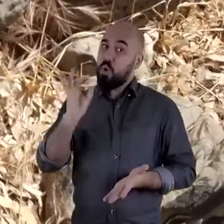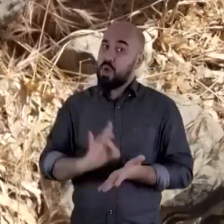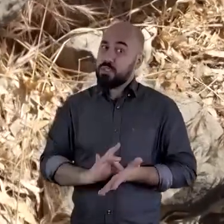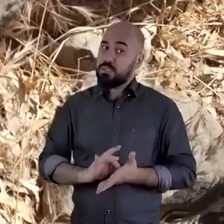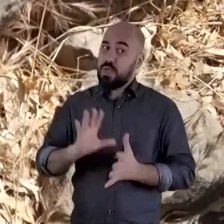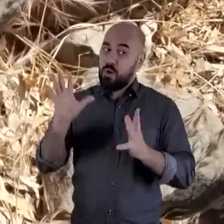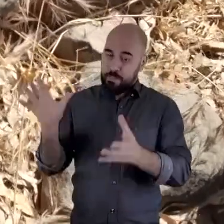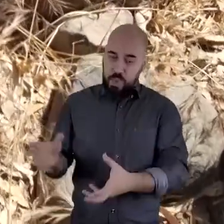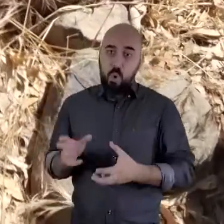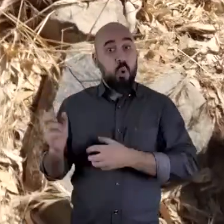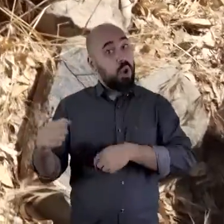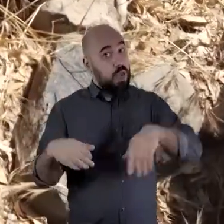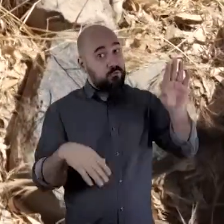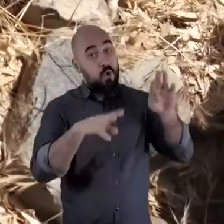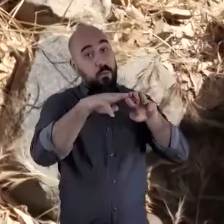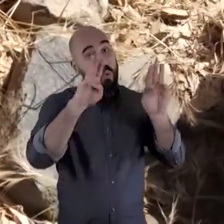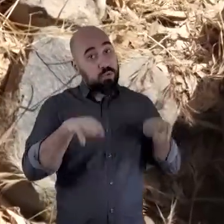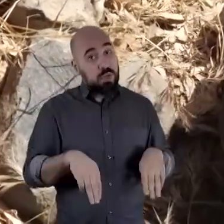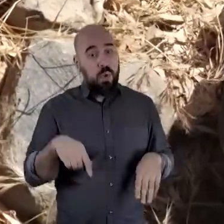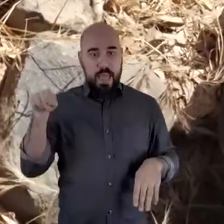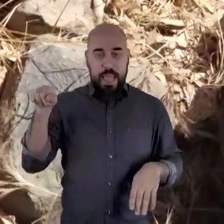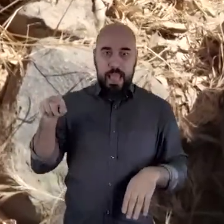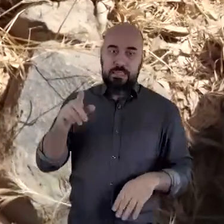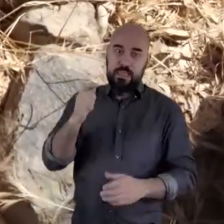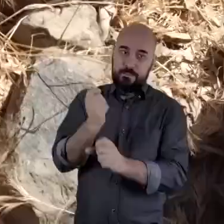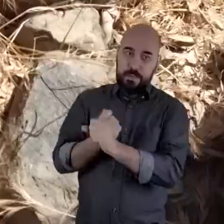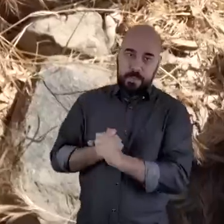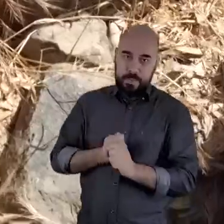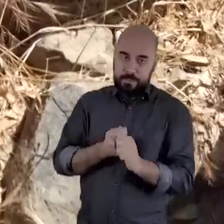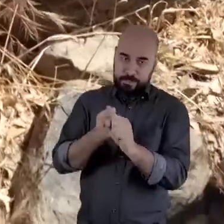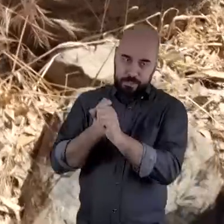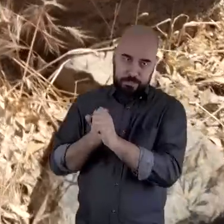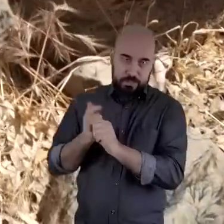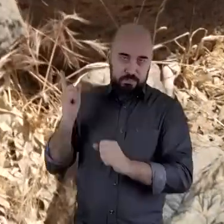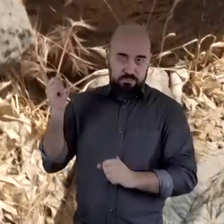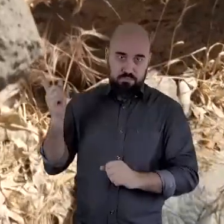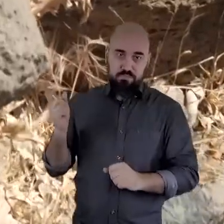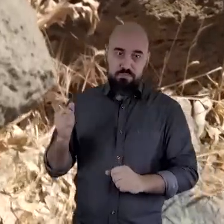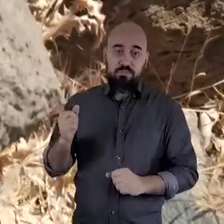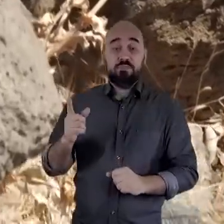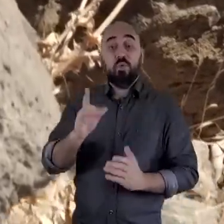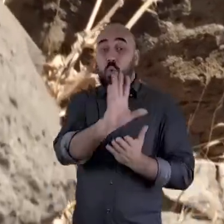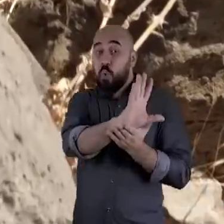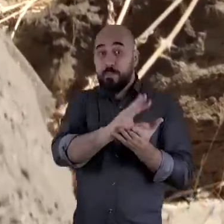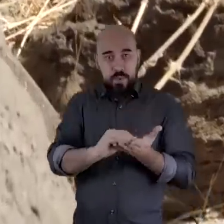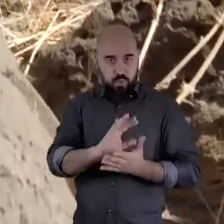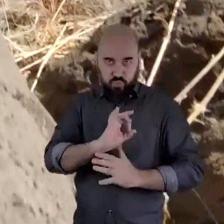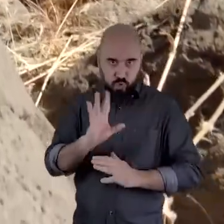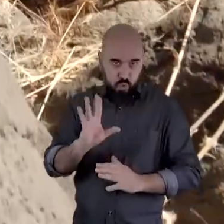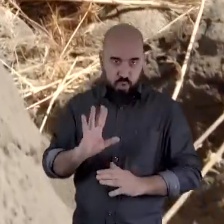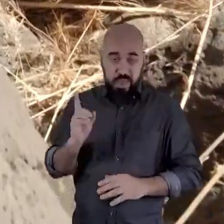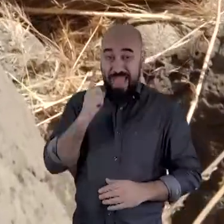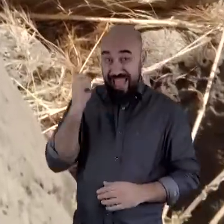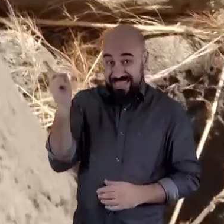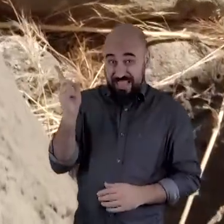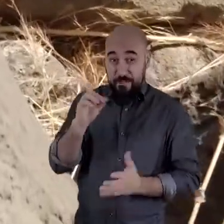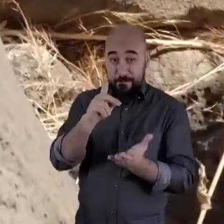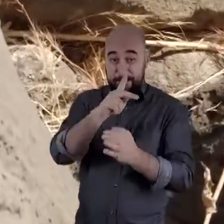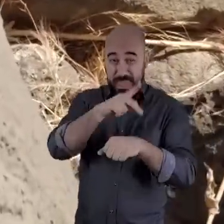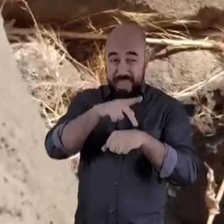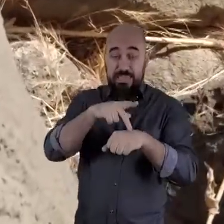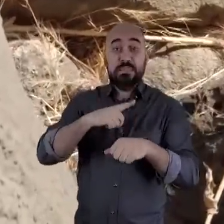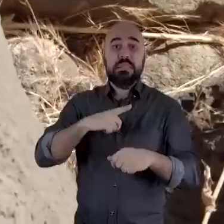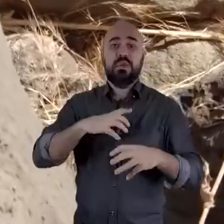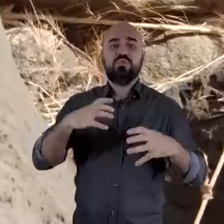eles encontraram. Por isso que a réplica está aqui como 2011, que foi a época que ela foi feita. Mas se você olhar, é uma pedra também que ela tem todo